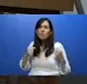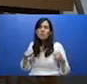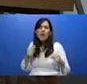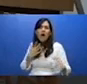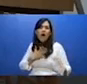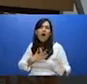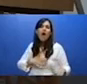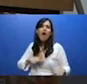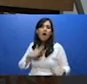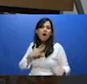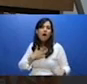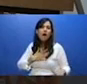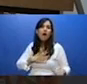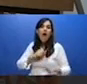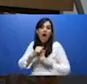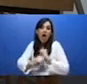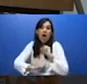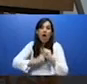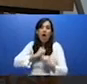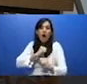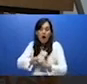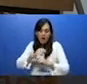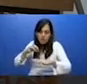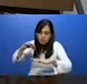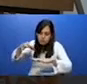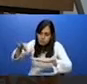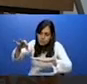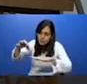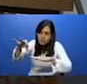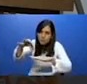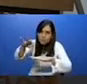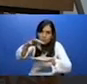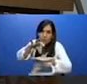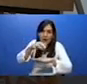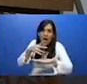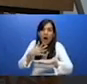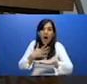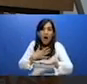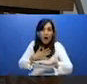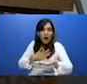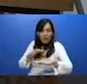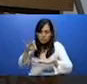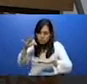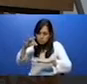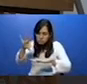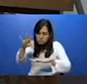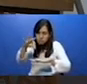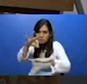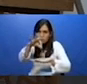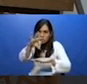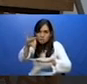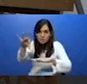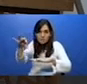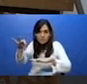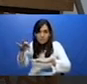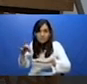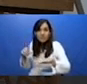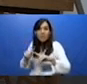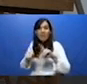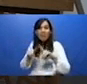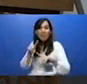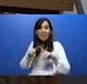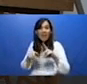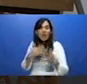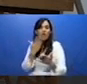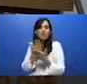ficam anos e anos em pesquisa, tirando com o pincel delicadamente, né, o material, vão levar